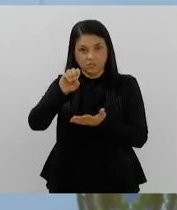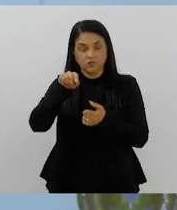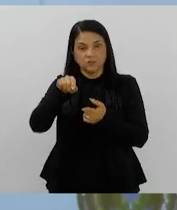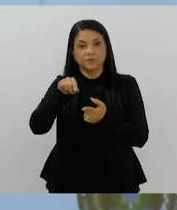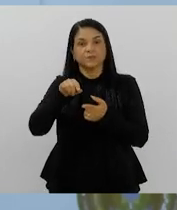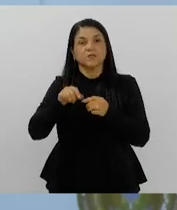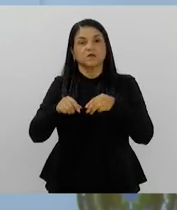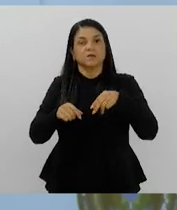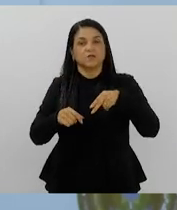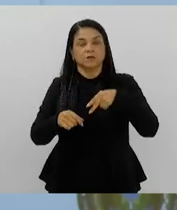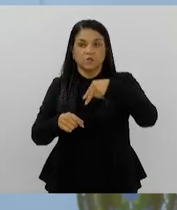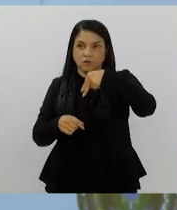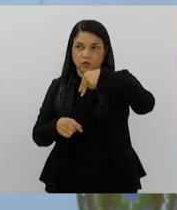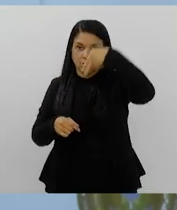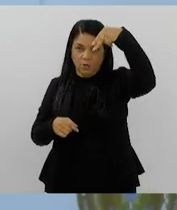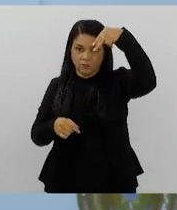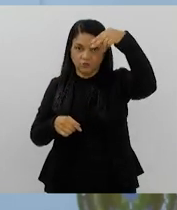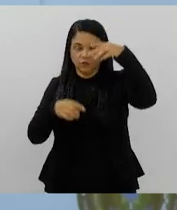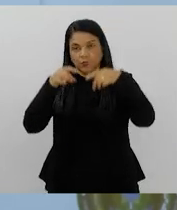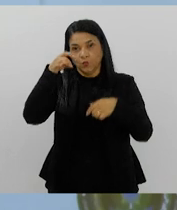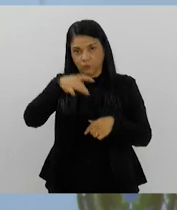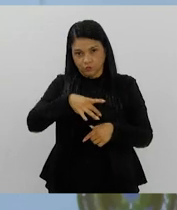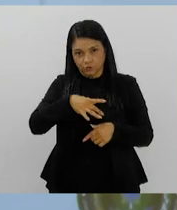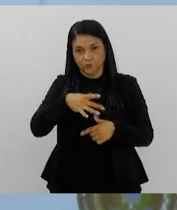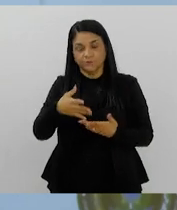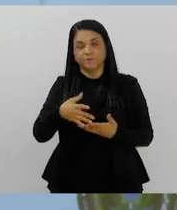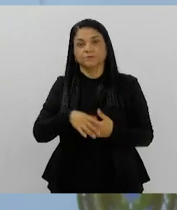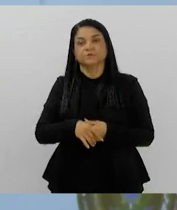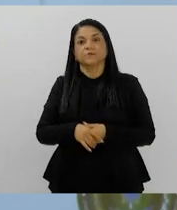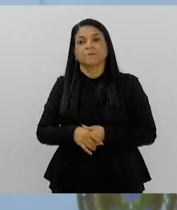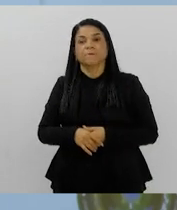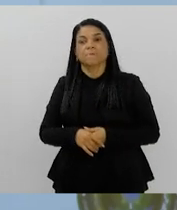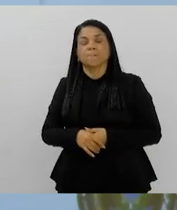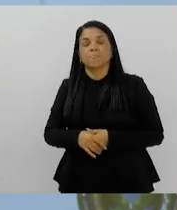Isso se refere àquilo que foi mencionado nas denúncias, certo?